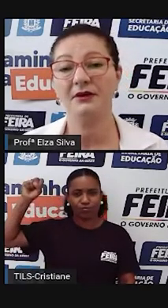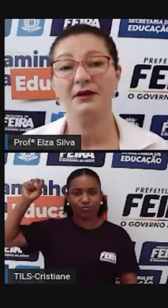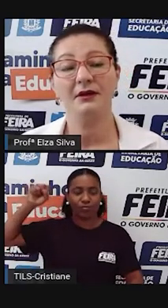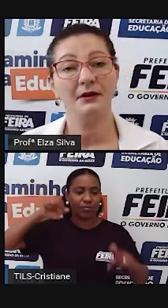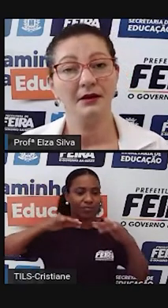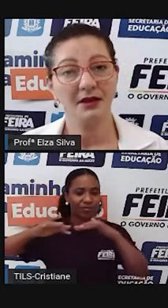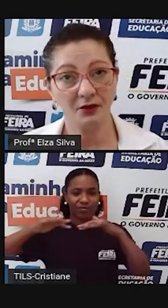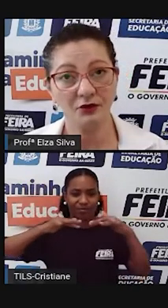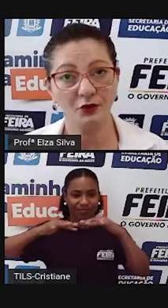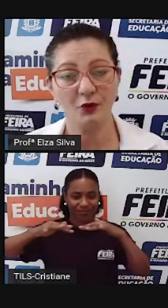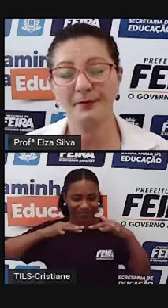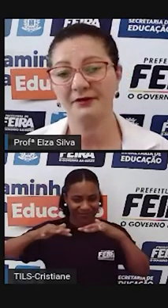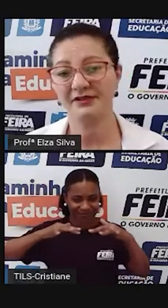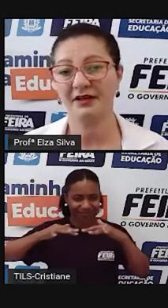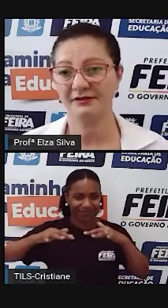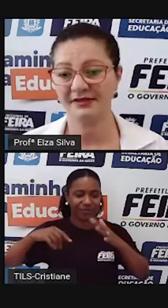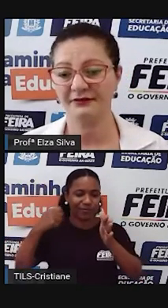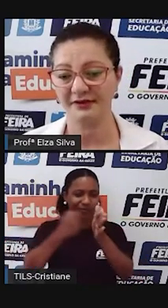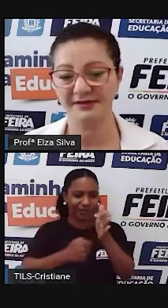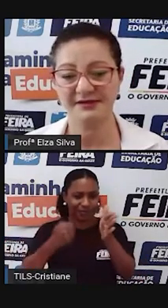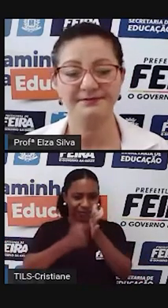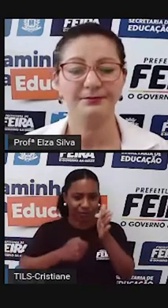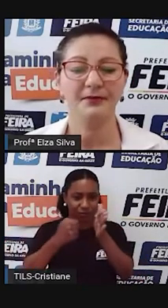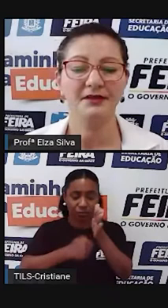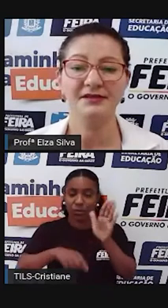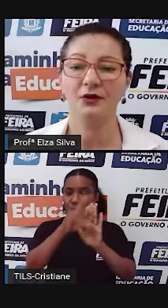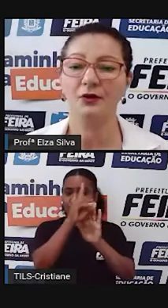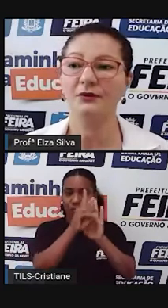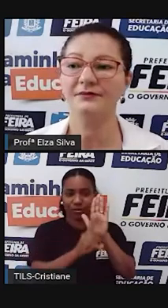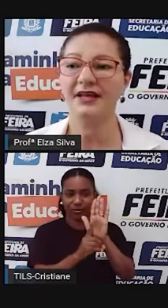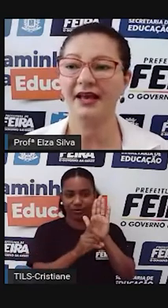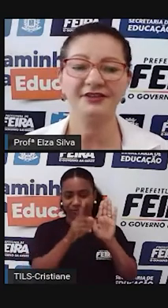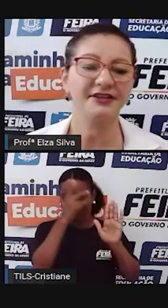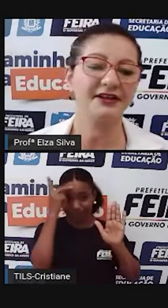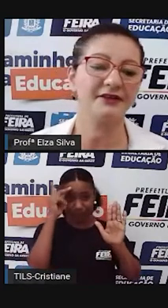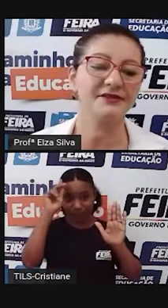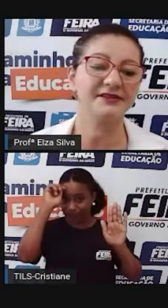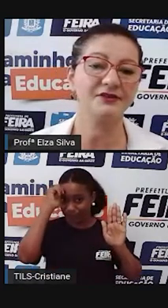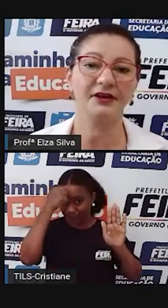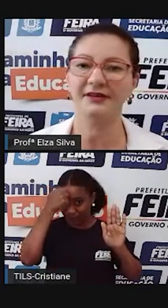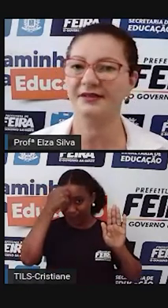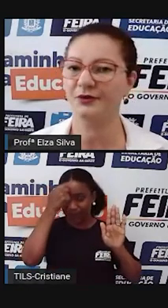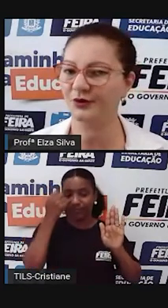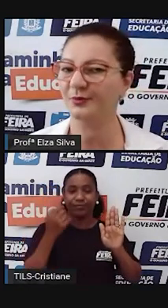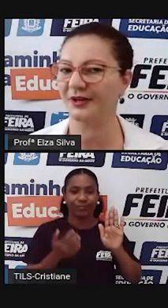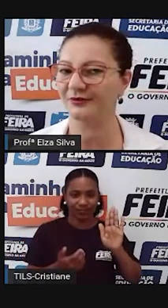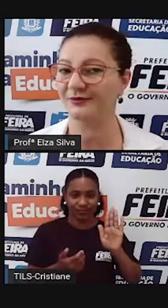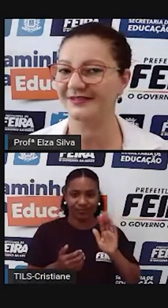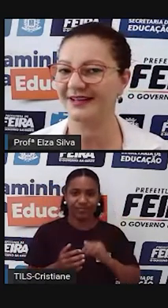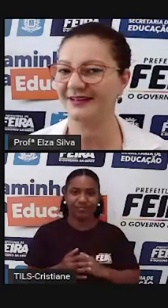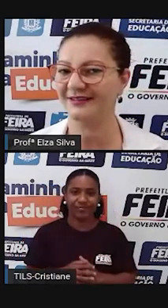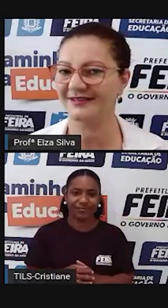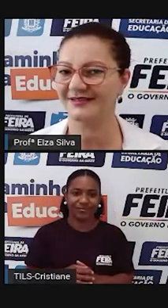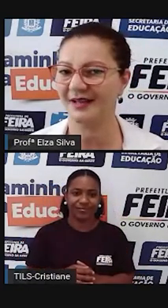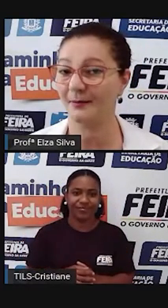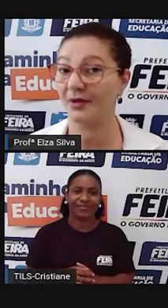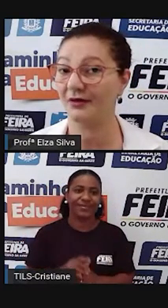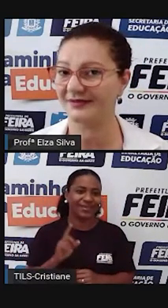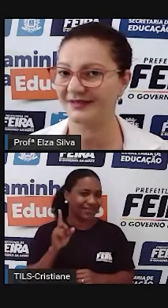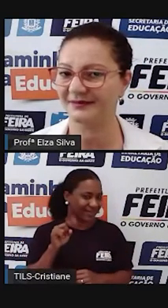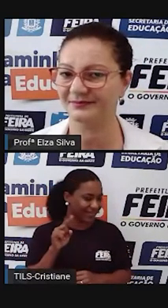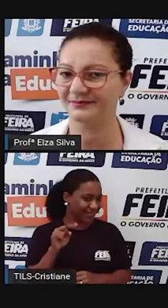movimento que lutou pelos direitos civis. So, e esta daqui vocês conhecem muito bem, eu tenho